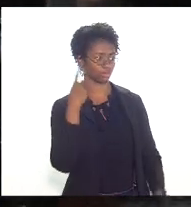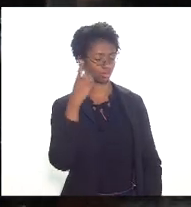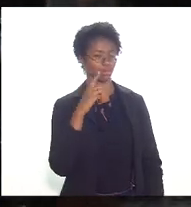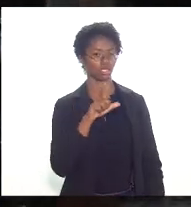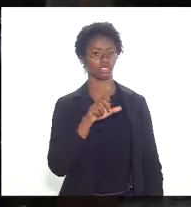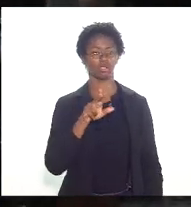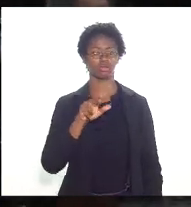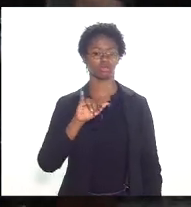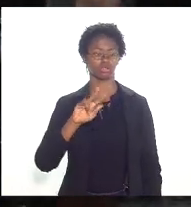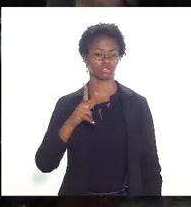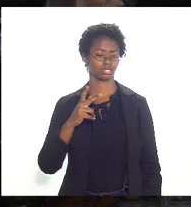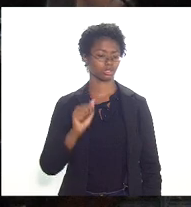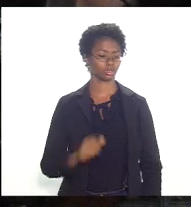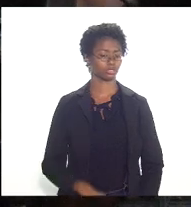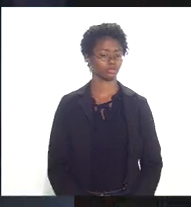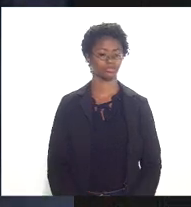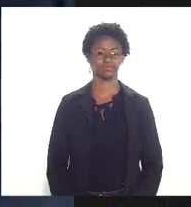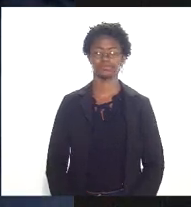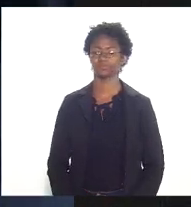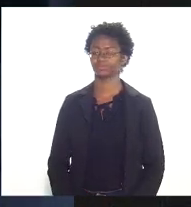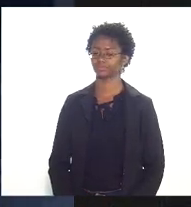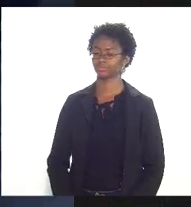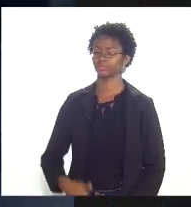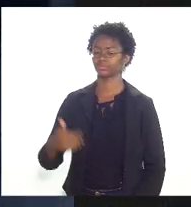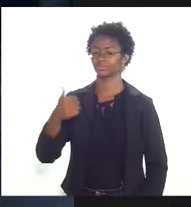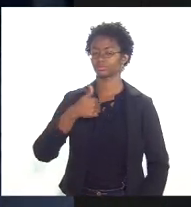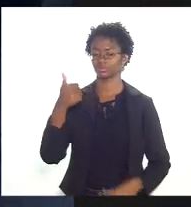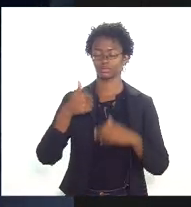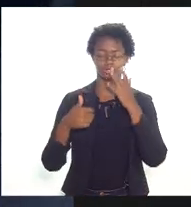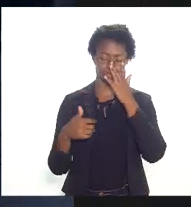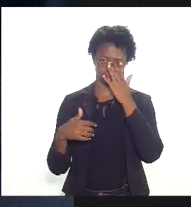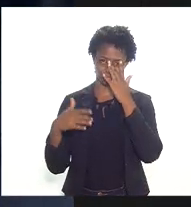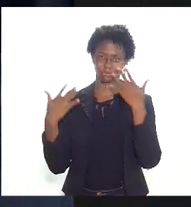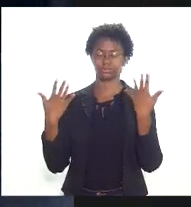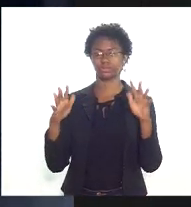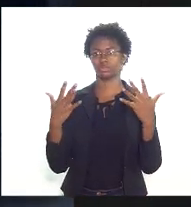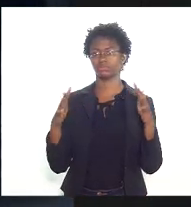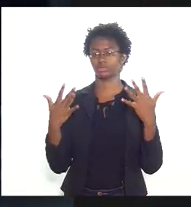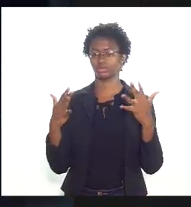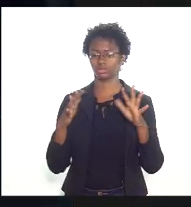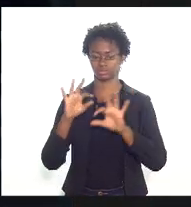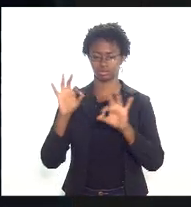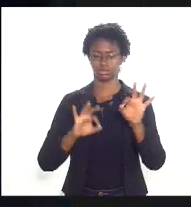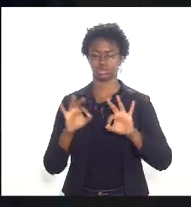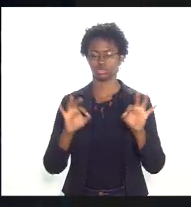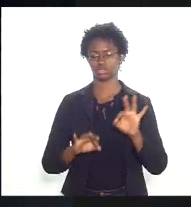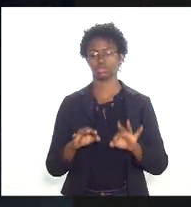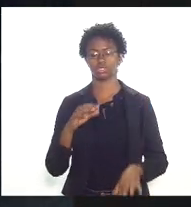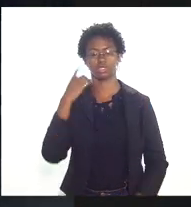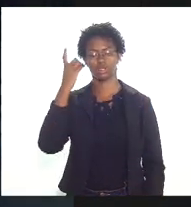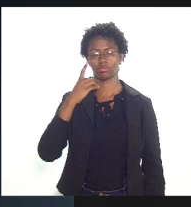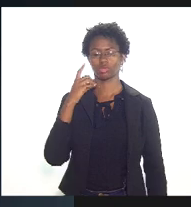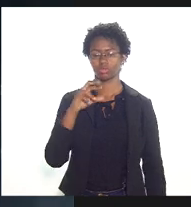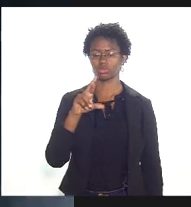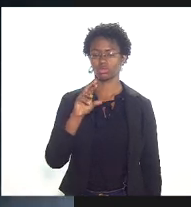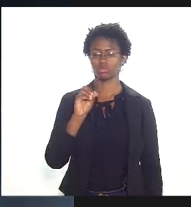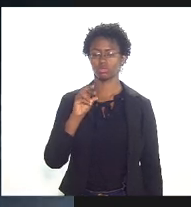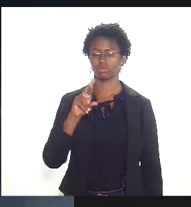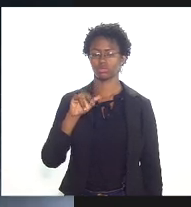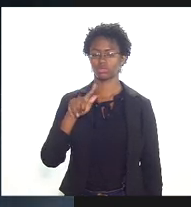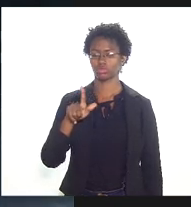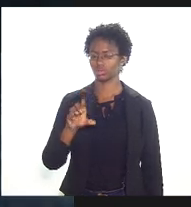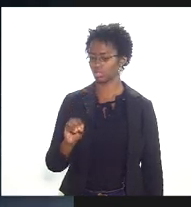palavra queria parabenizar o projeto do deputado Amorim e também a